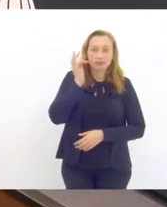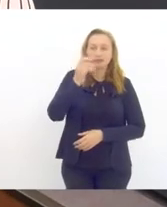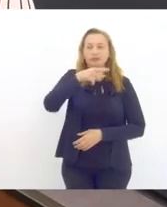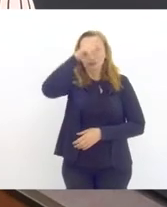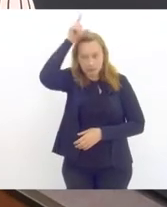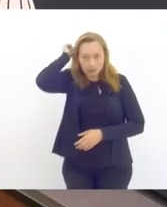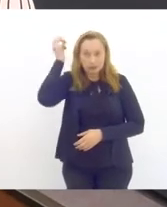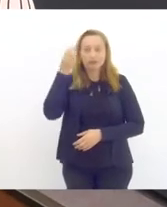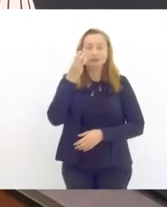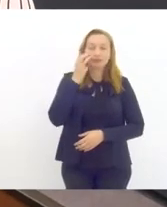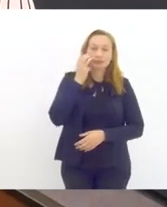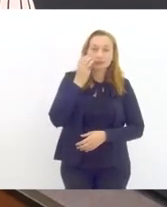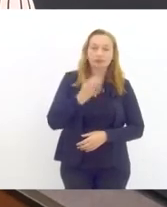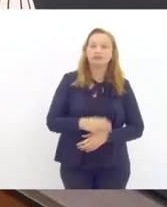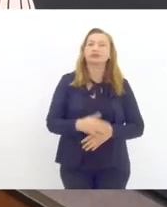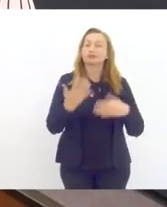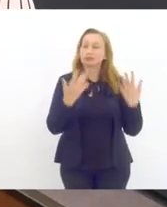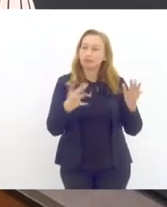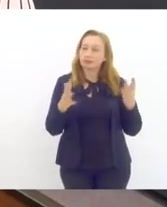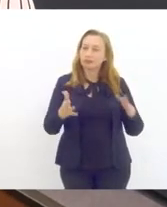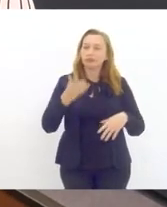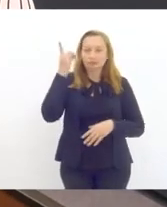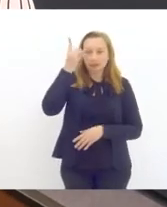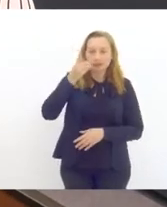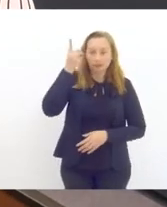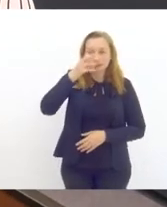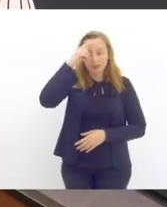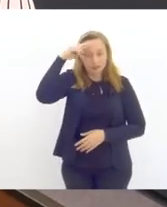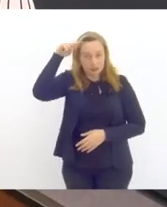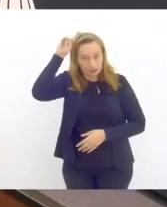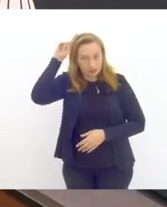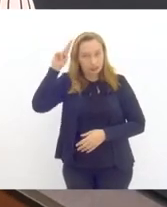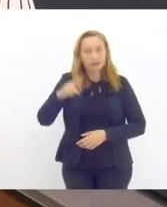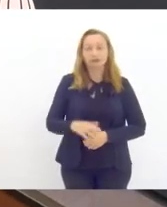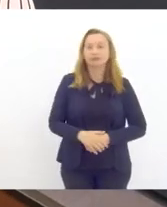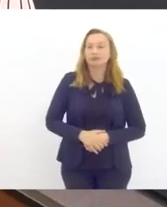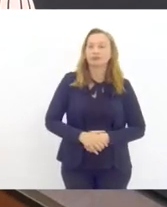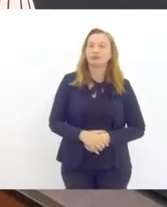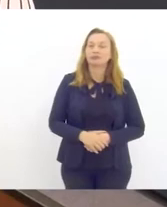Carneiro, saúdo o deputado Renan Ferreirinha,